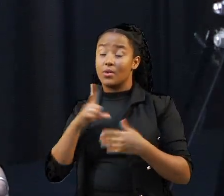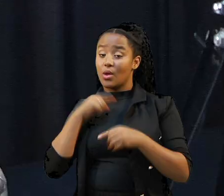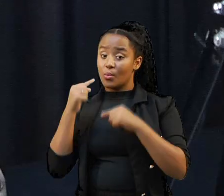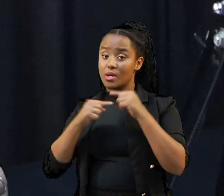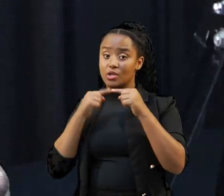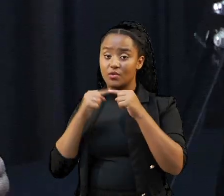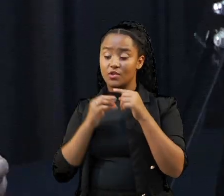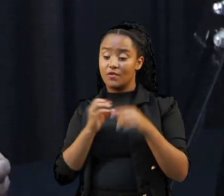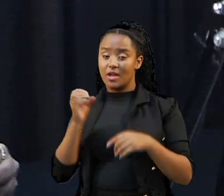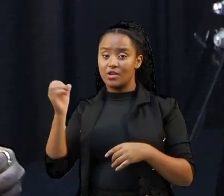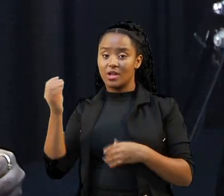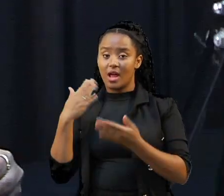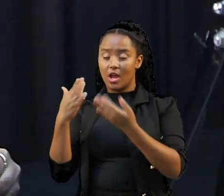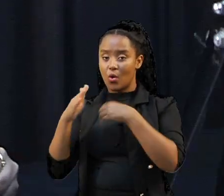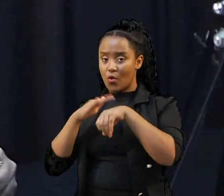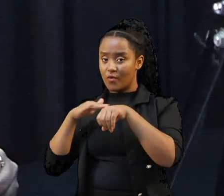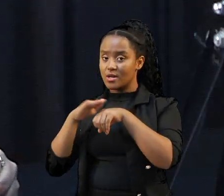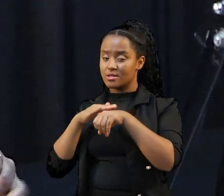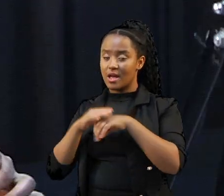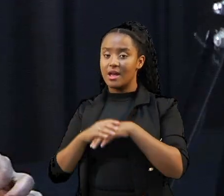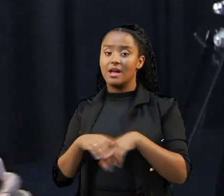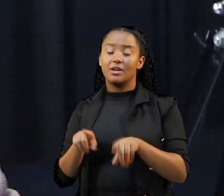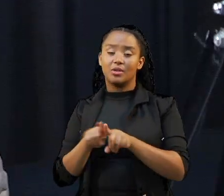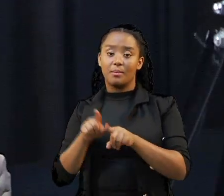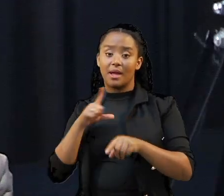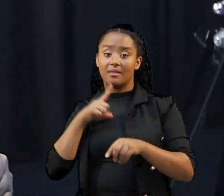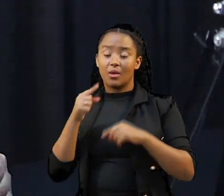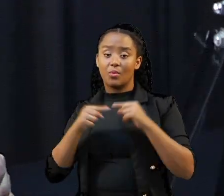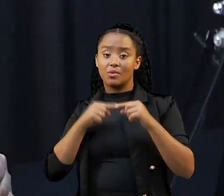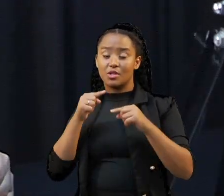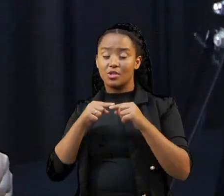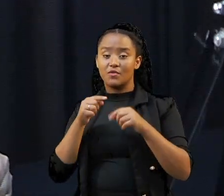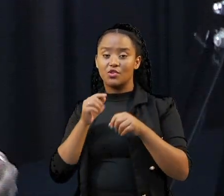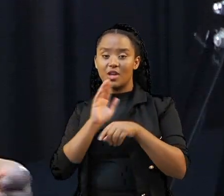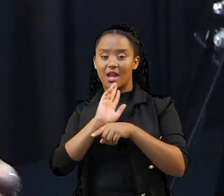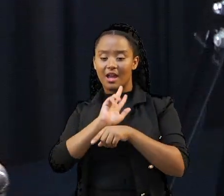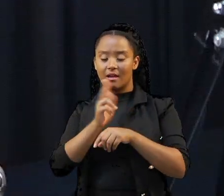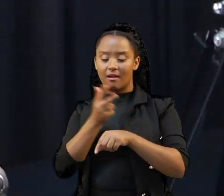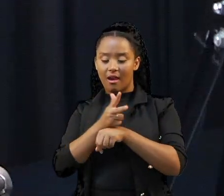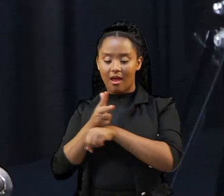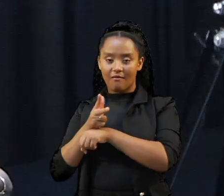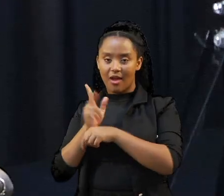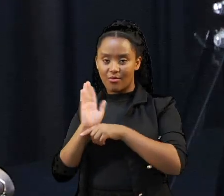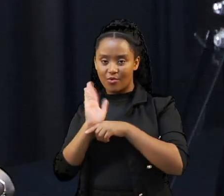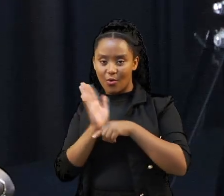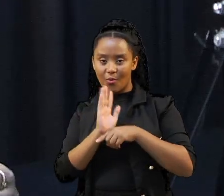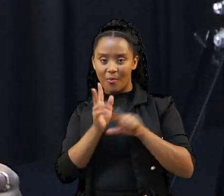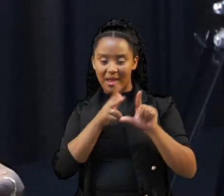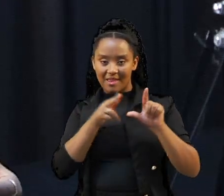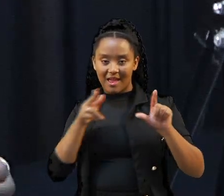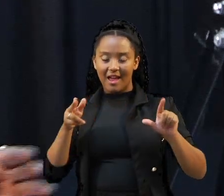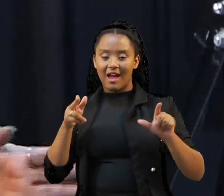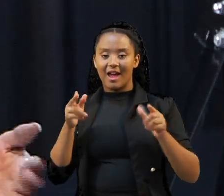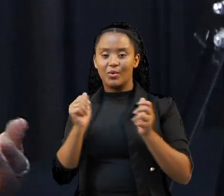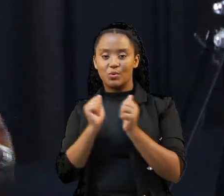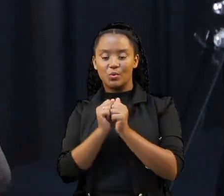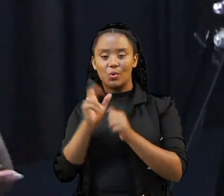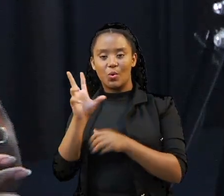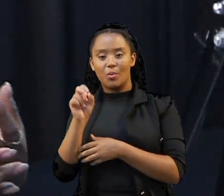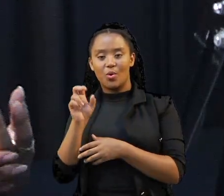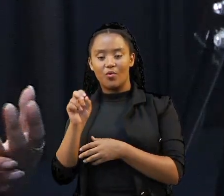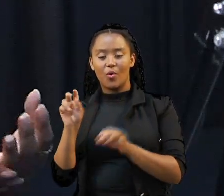conversar bastante sobre isso. Eu estou com a intenção também até de gravar um documentário, gravar umas coisas com o meu avô, tipo